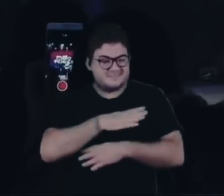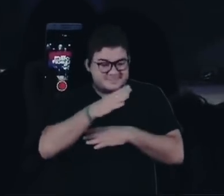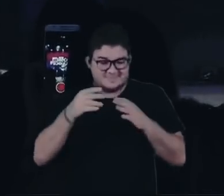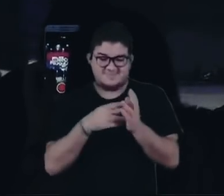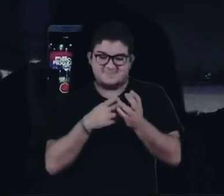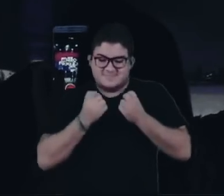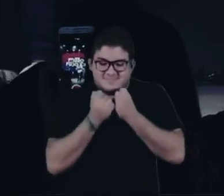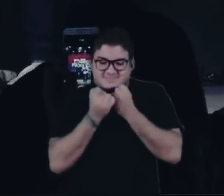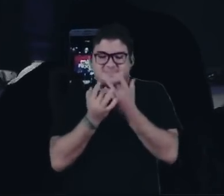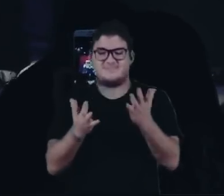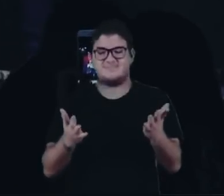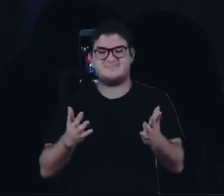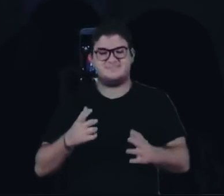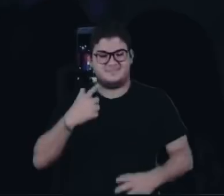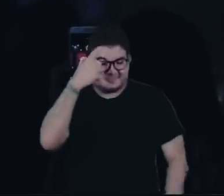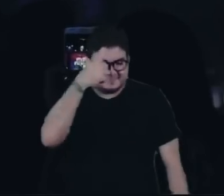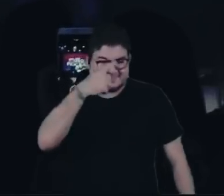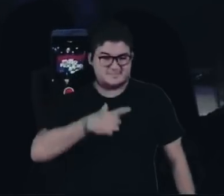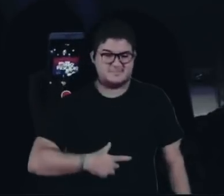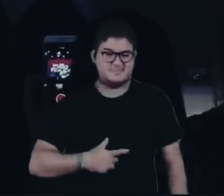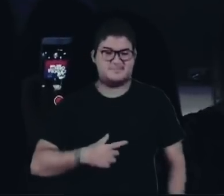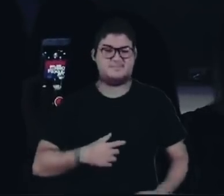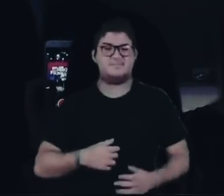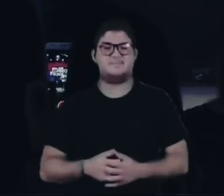doação. É o nosso estilo.